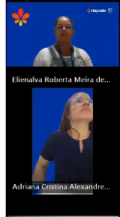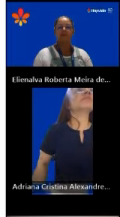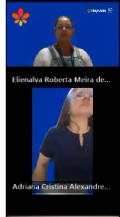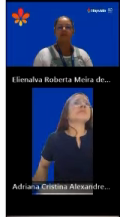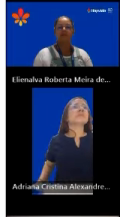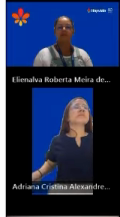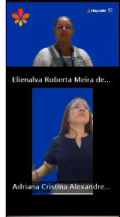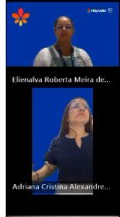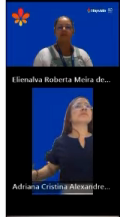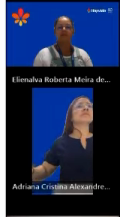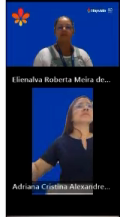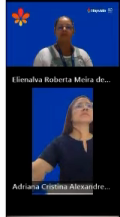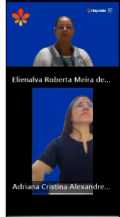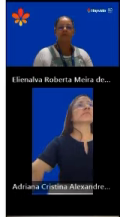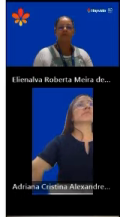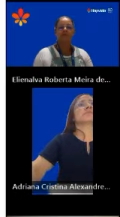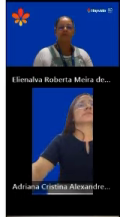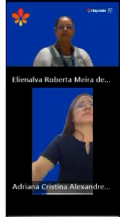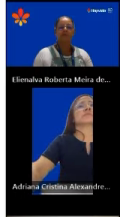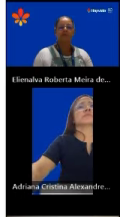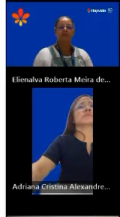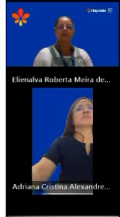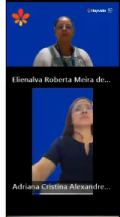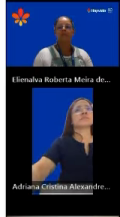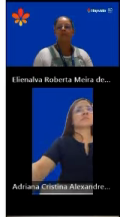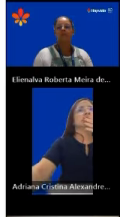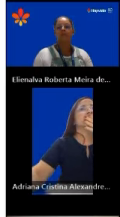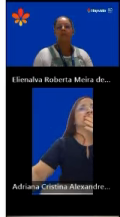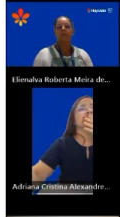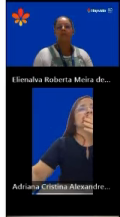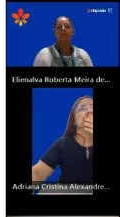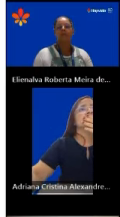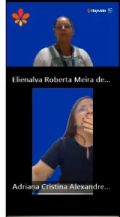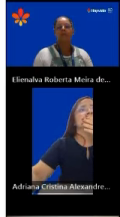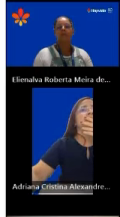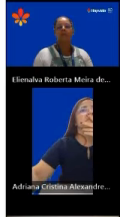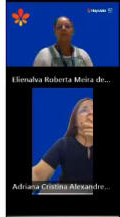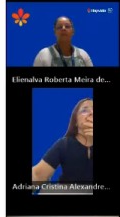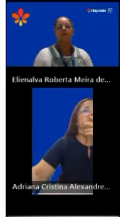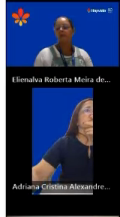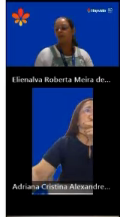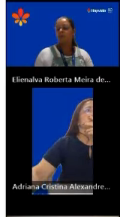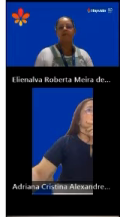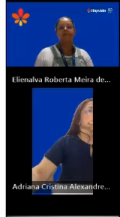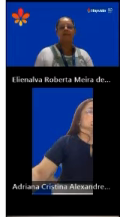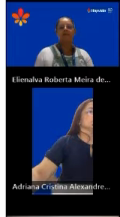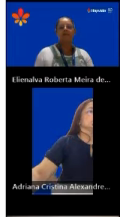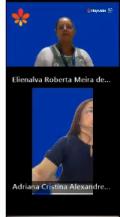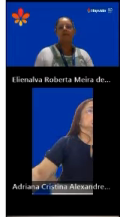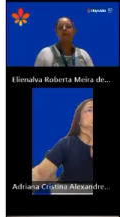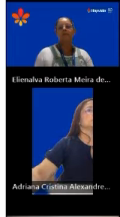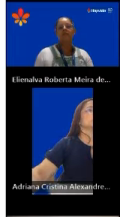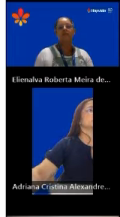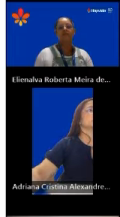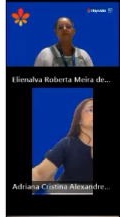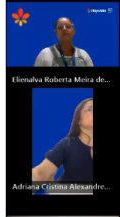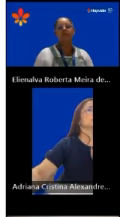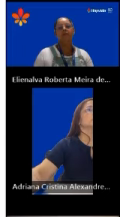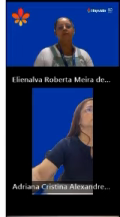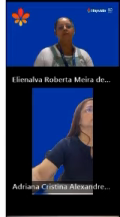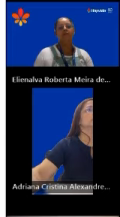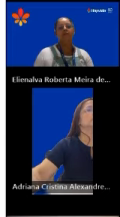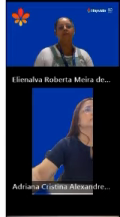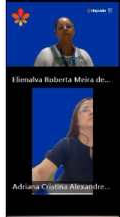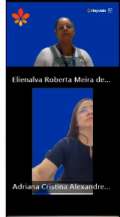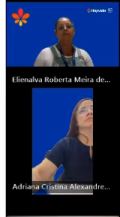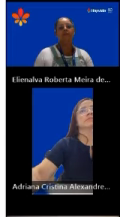precisa estar encapado somente da parte da lâmina para frente, para cobrir ali, para não ter nenhum tipo de bactéria, né, formar algum fungo, alguma coisa. Então, a gente